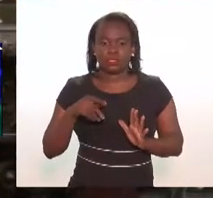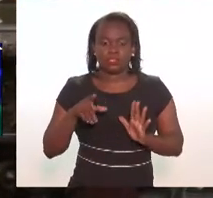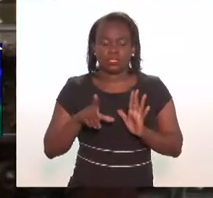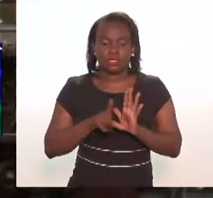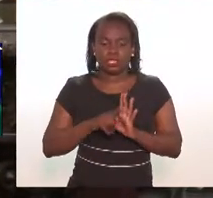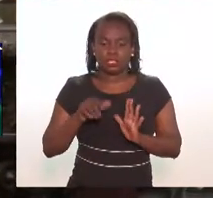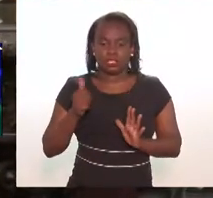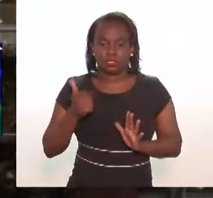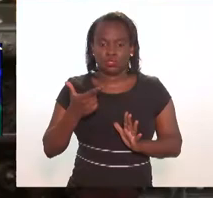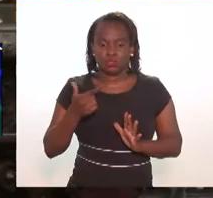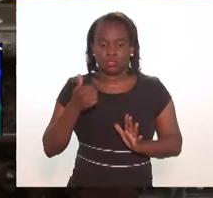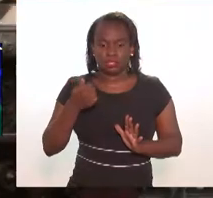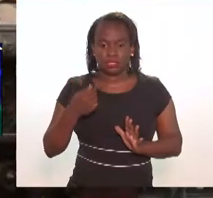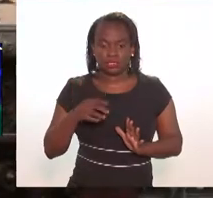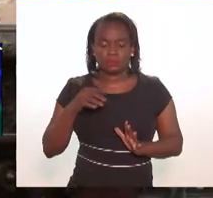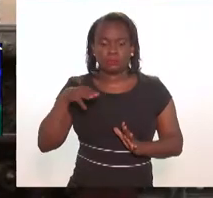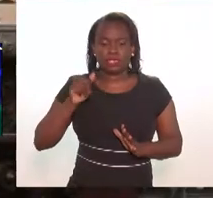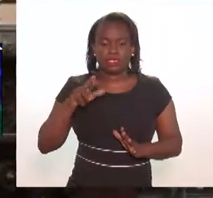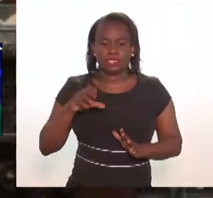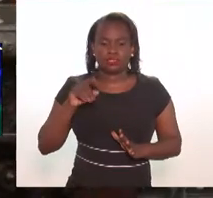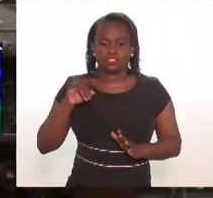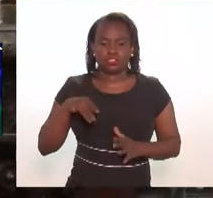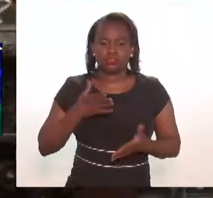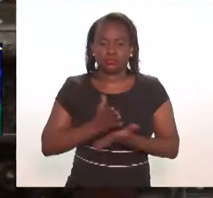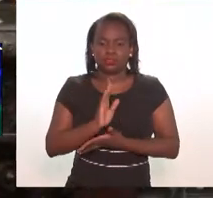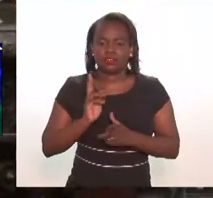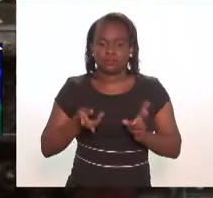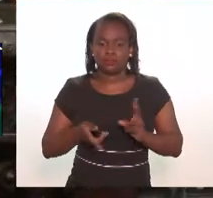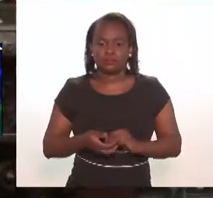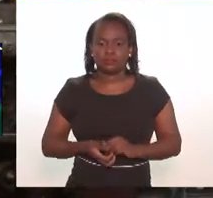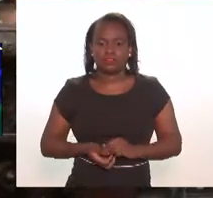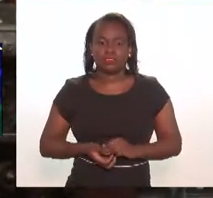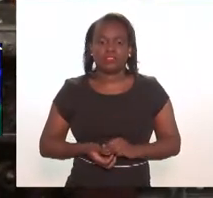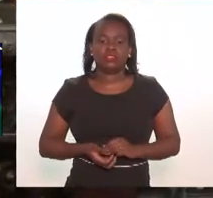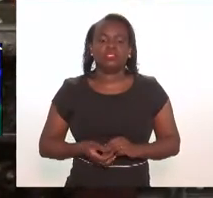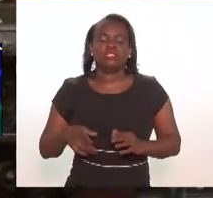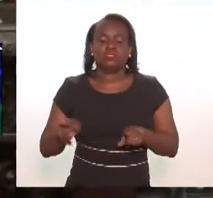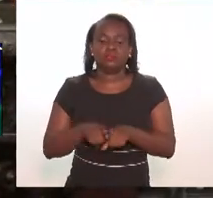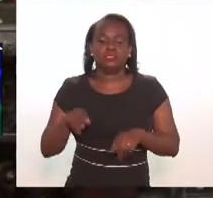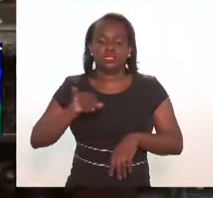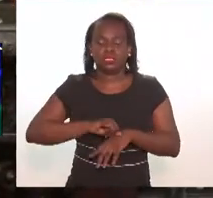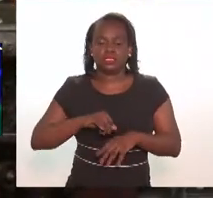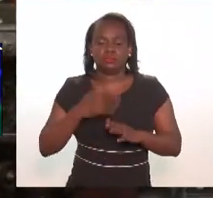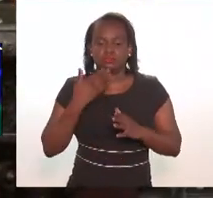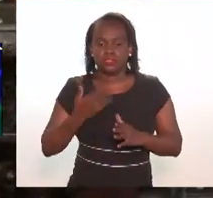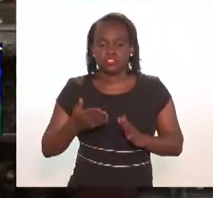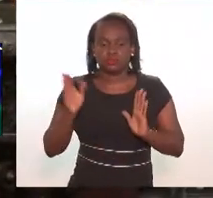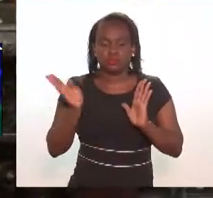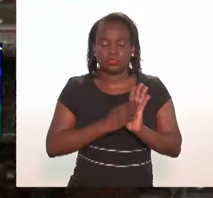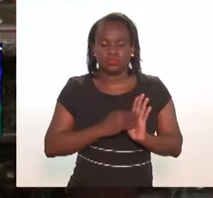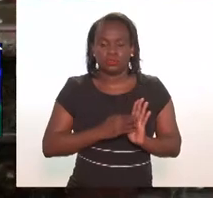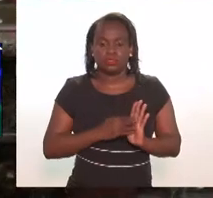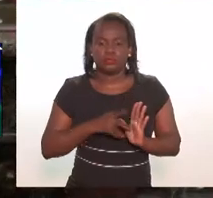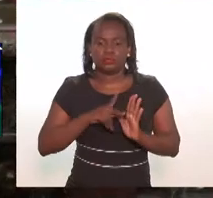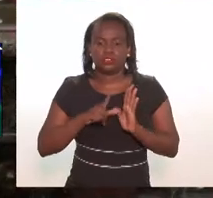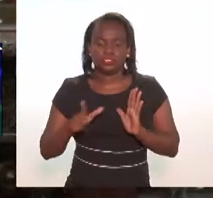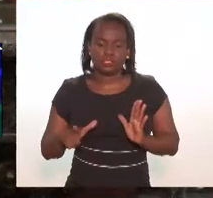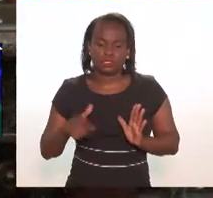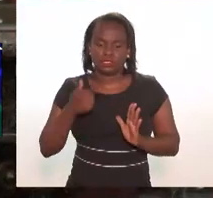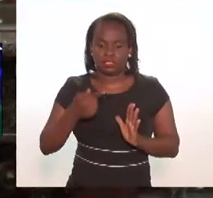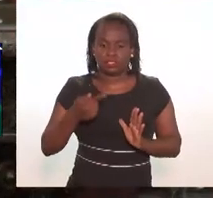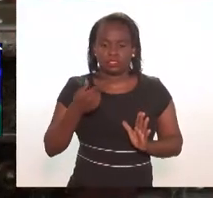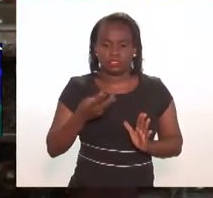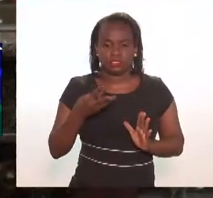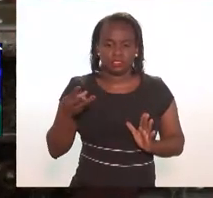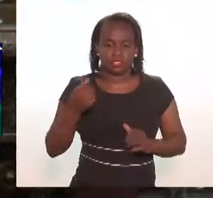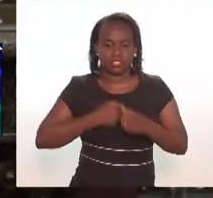1273, deputado Marcelo Soldino, os senhores que aprovam, eles como estão, aprovados. Há sobre a mesa requerimento de inclusão, projeto de lei 783